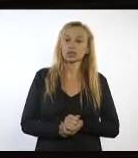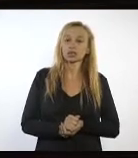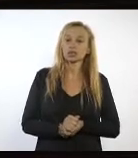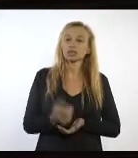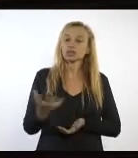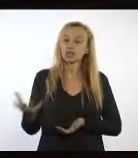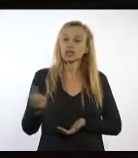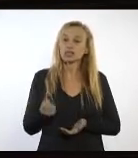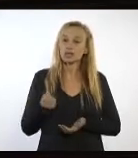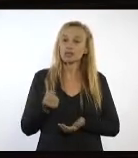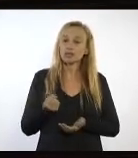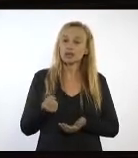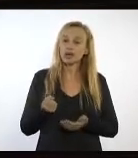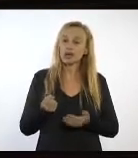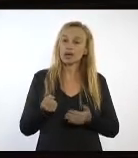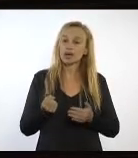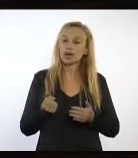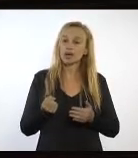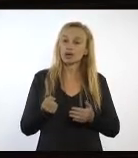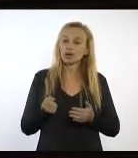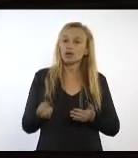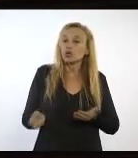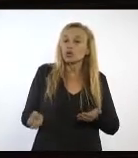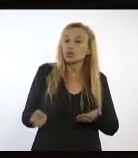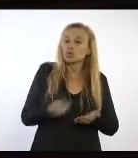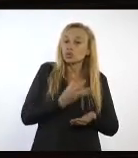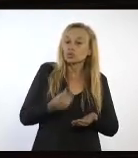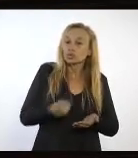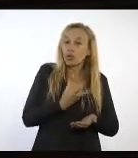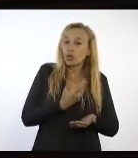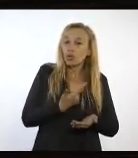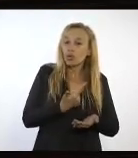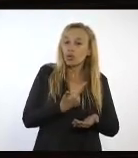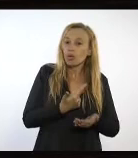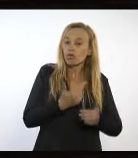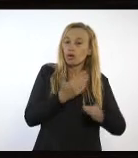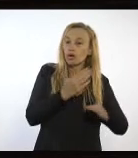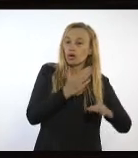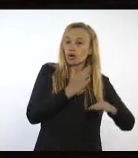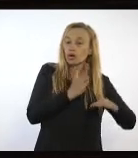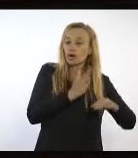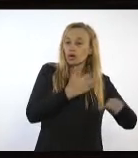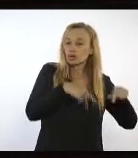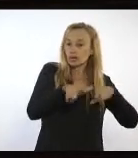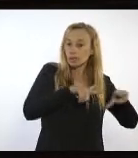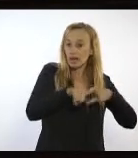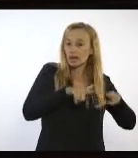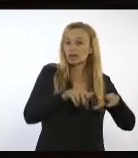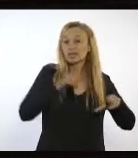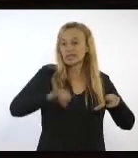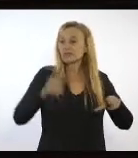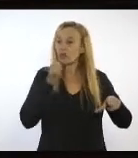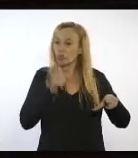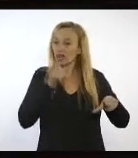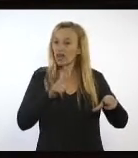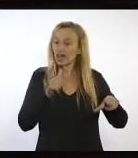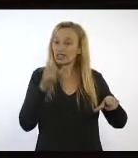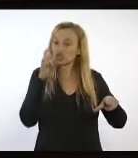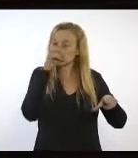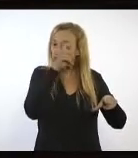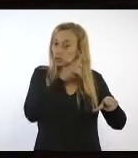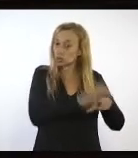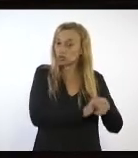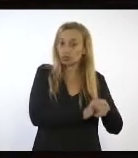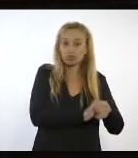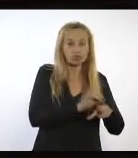uma promoção, de receber uma nova colocação, se ela for mulher, ela tem maior dificuldade. A gente não está falando